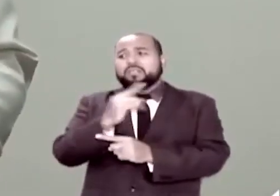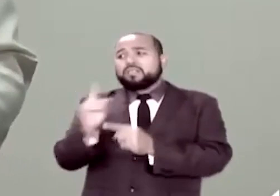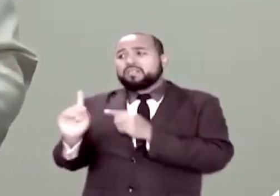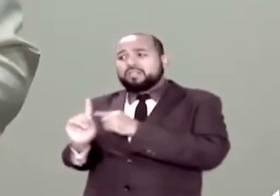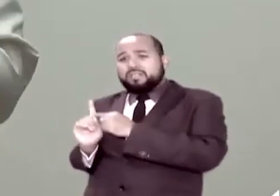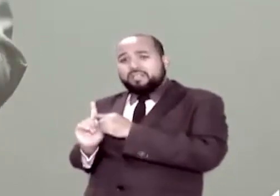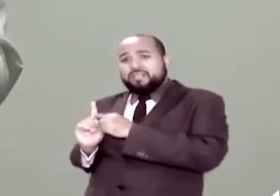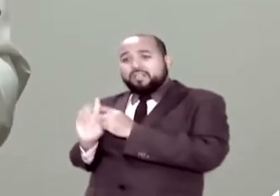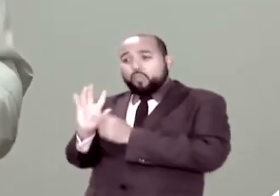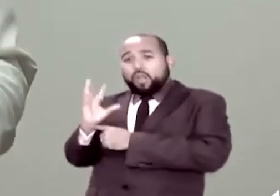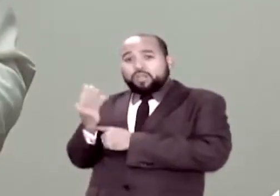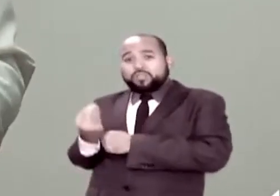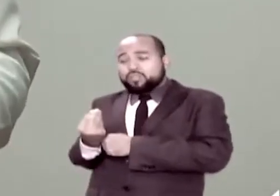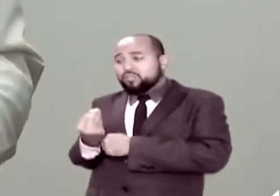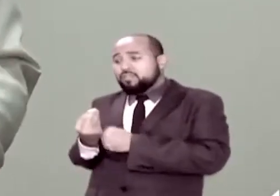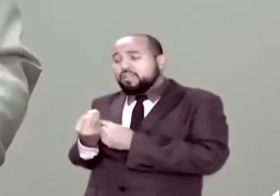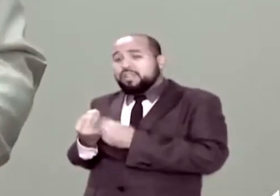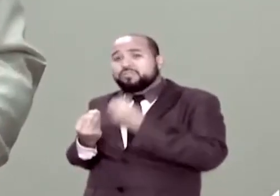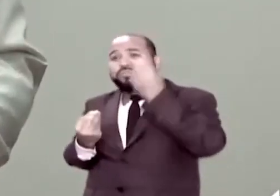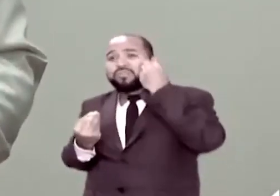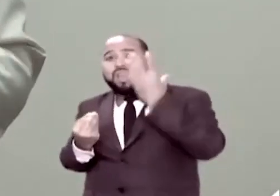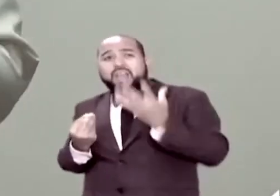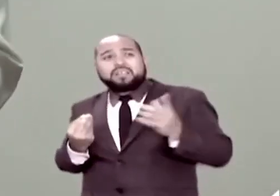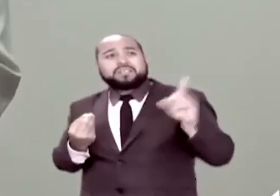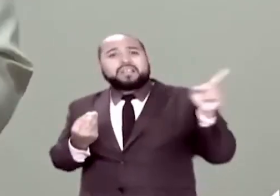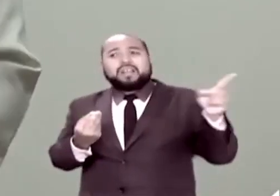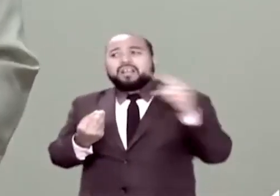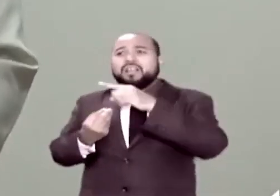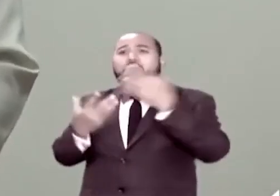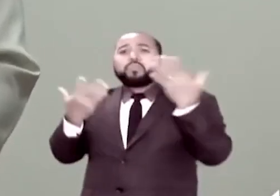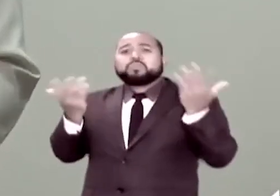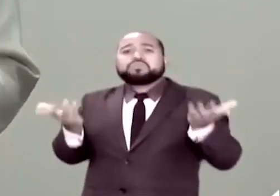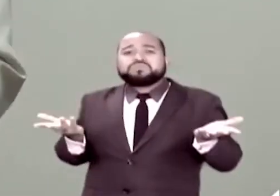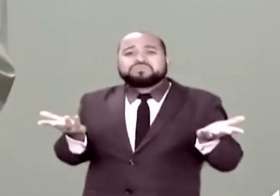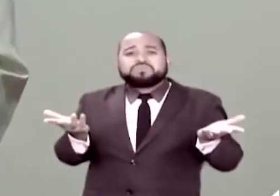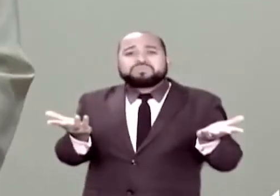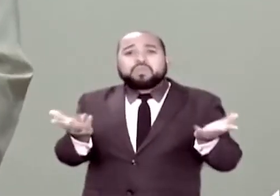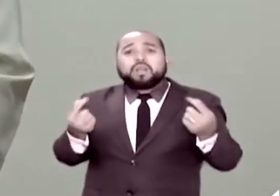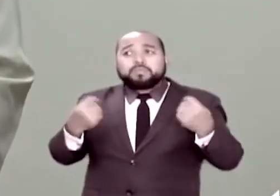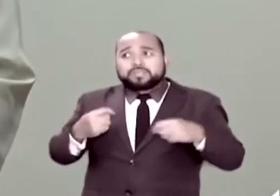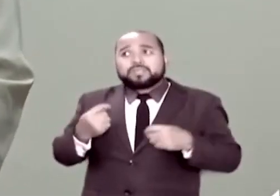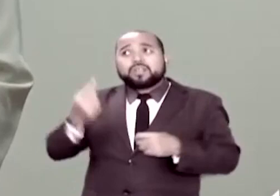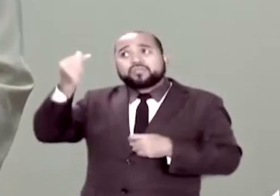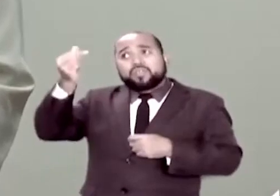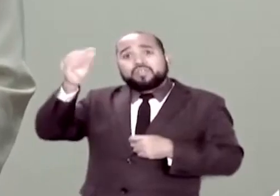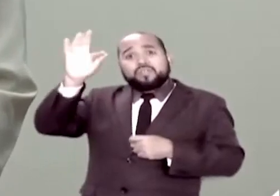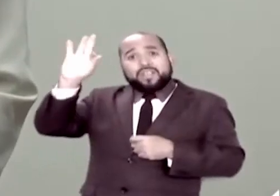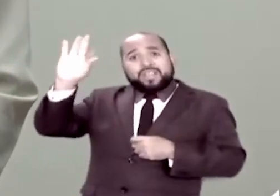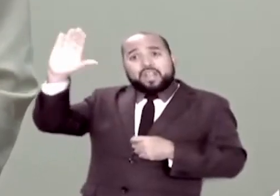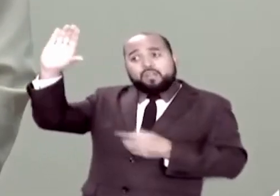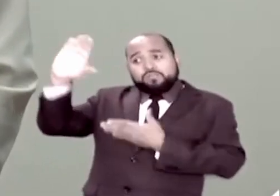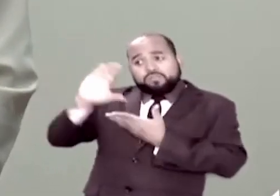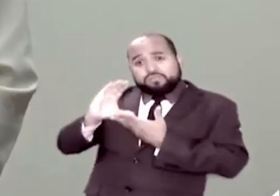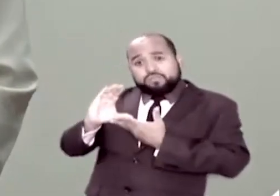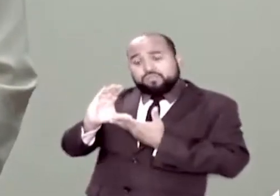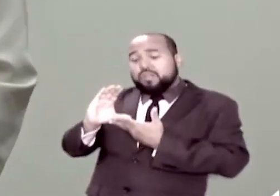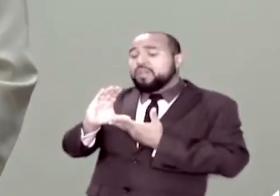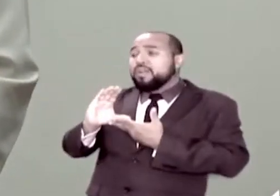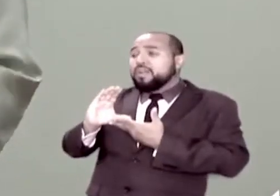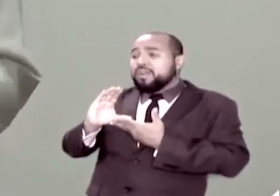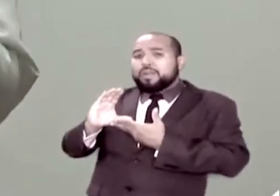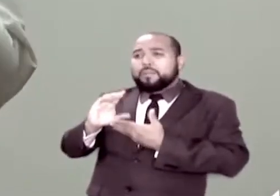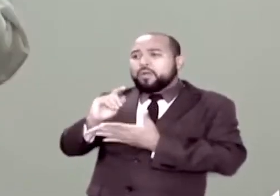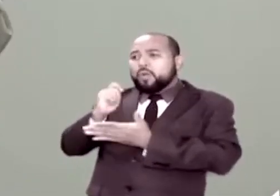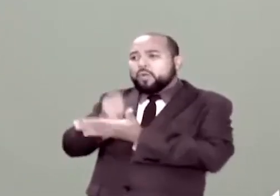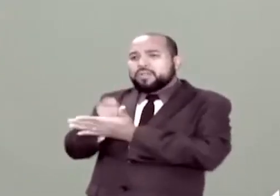saber quem no governo Qual o setor que é responsável ele quer né ter acesso ao seu recurso para poder contratar eh a